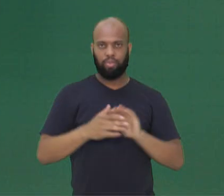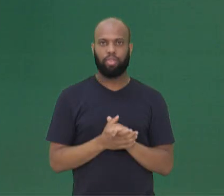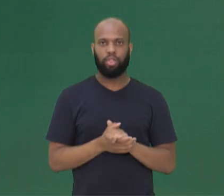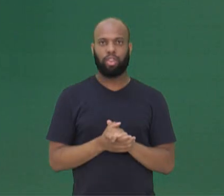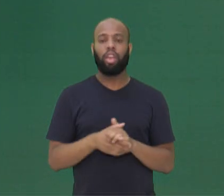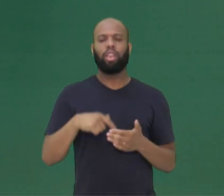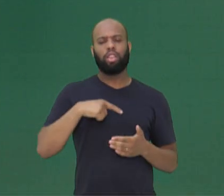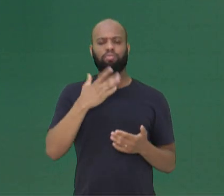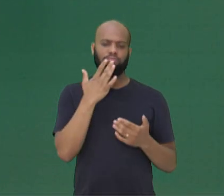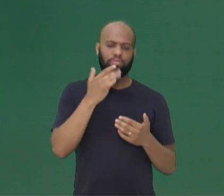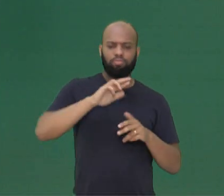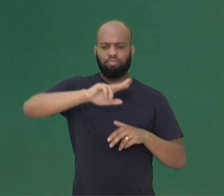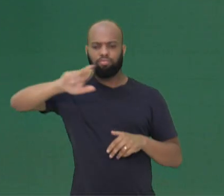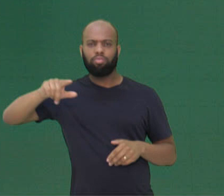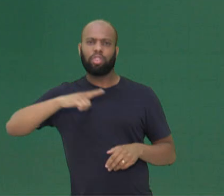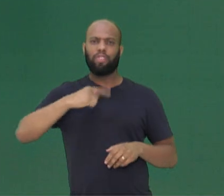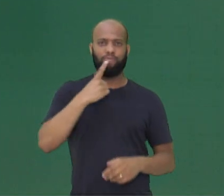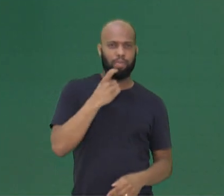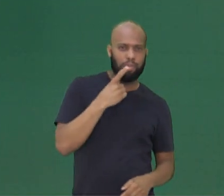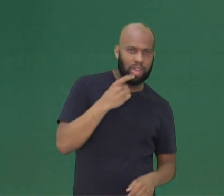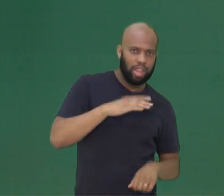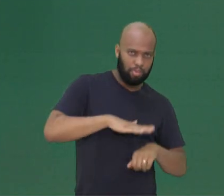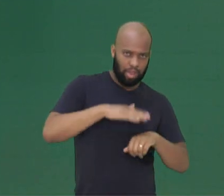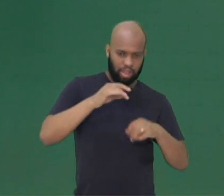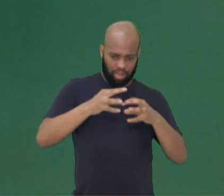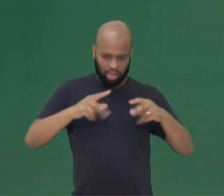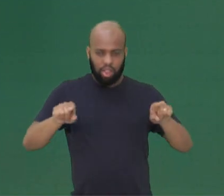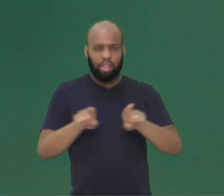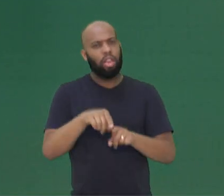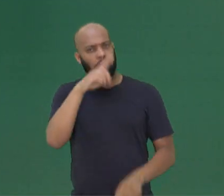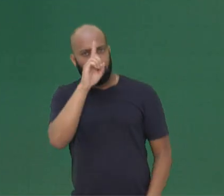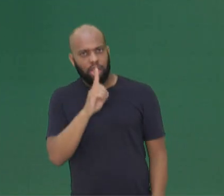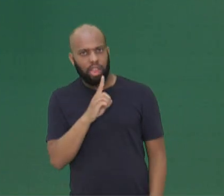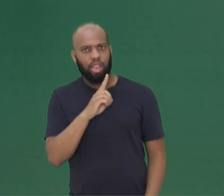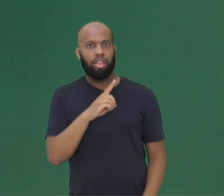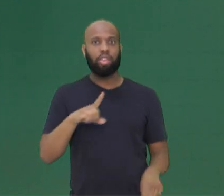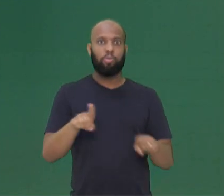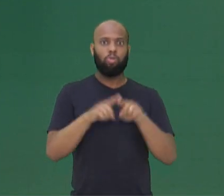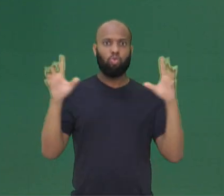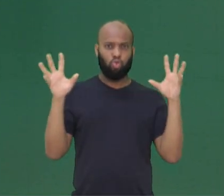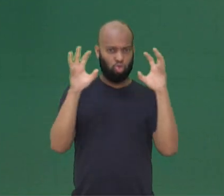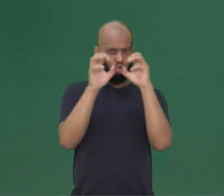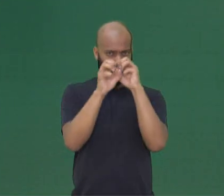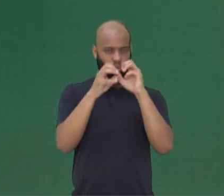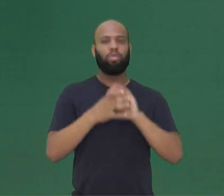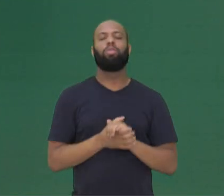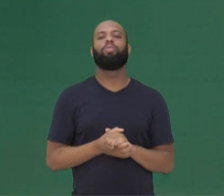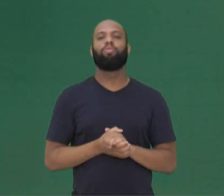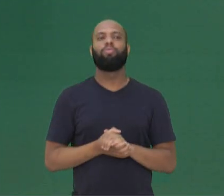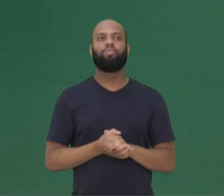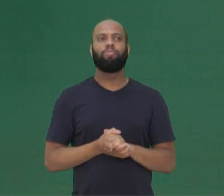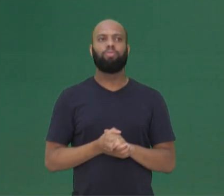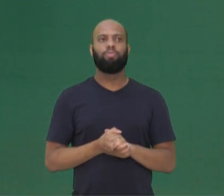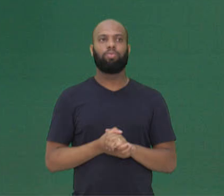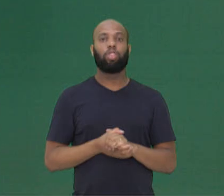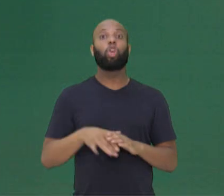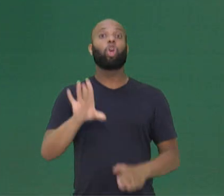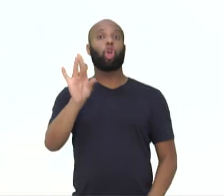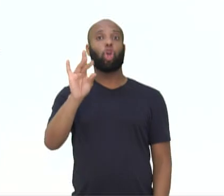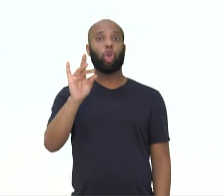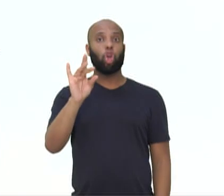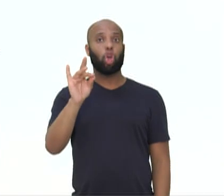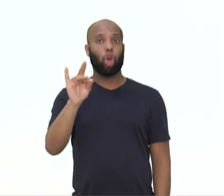tons diferentes, mais avermelhada, mais amarelada, mais escura, cola